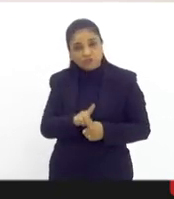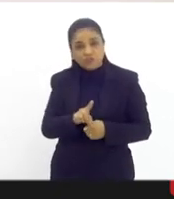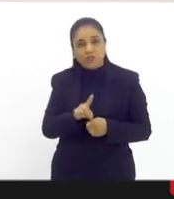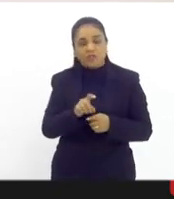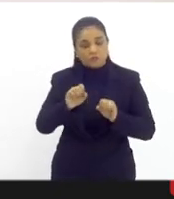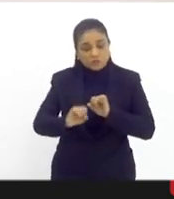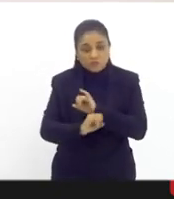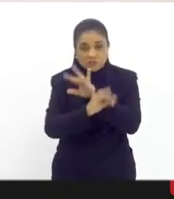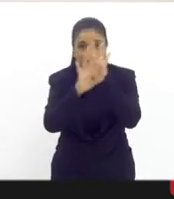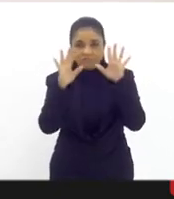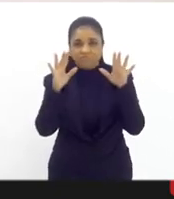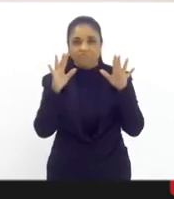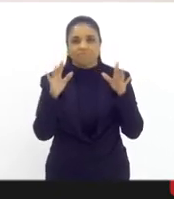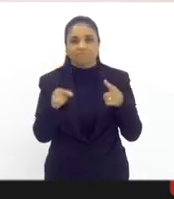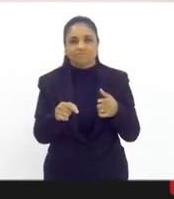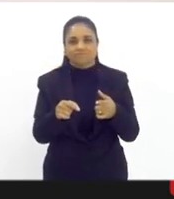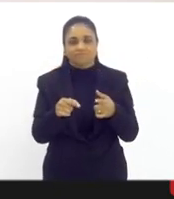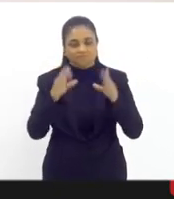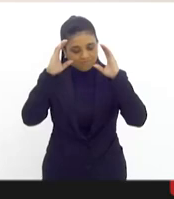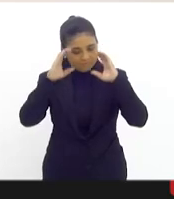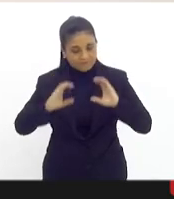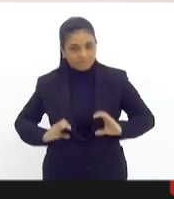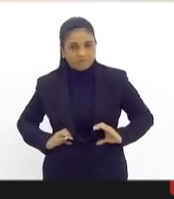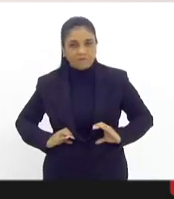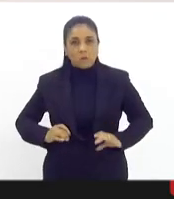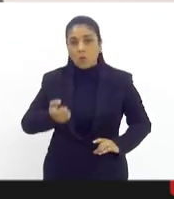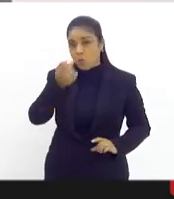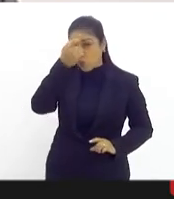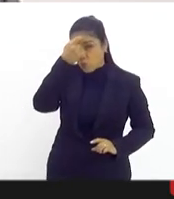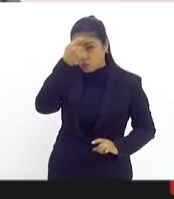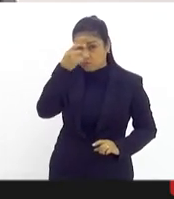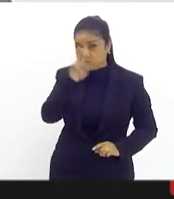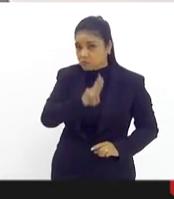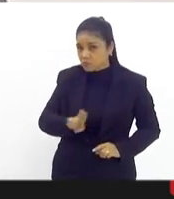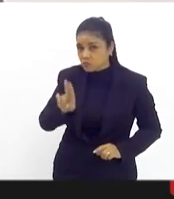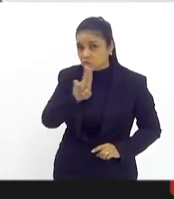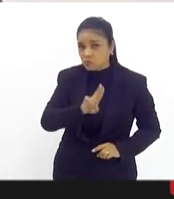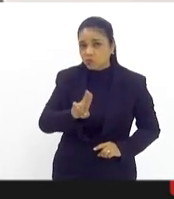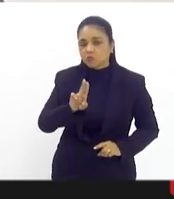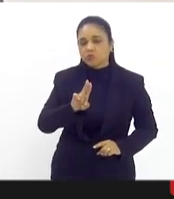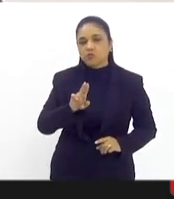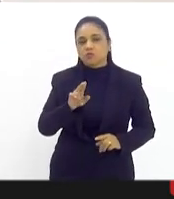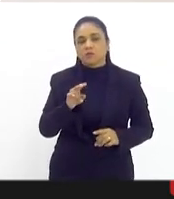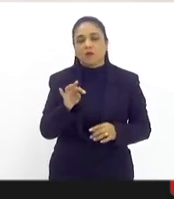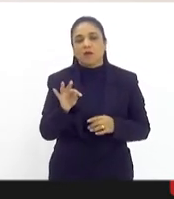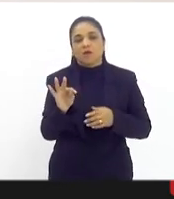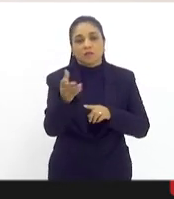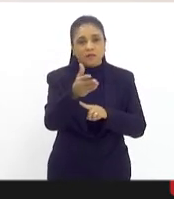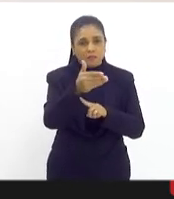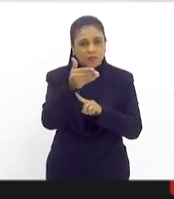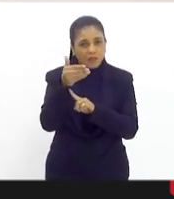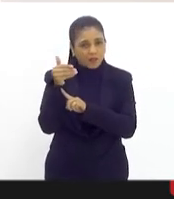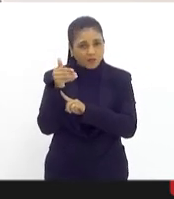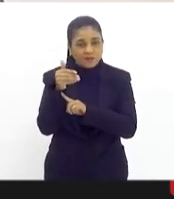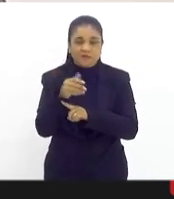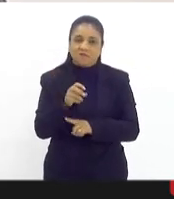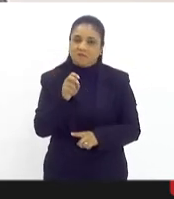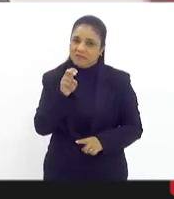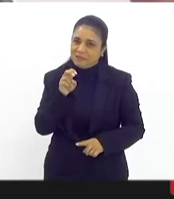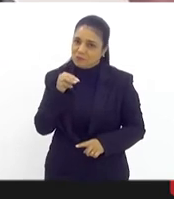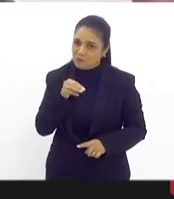de esclarecer e de fazer com que o cidadão tenha um uso mais consciente aí das tecnologias. Então, acho que gastei meus 5 minutos